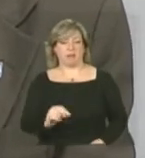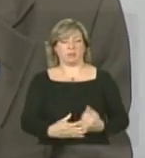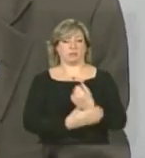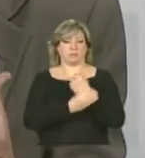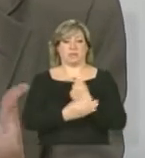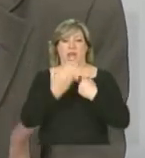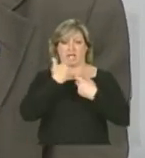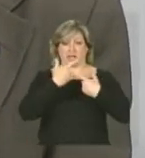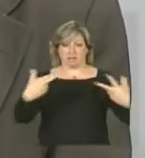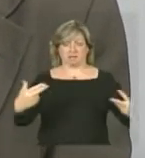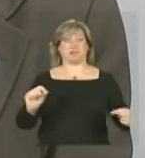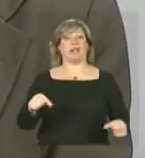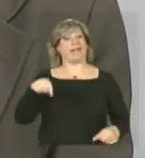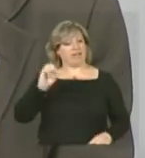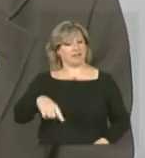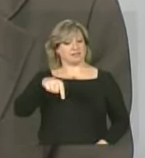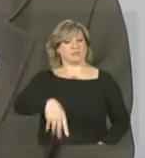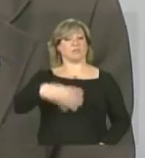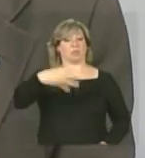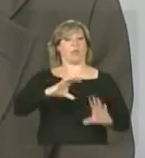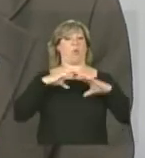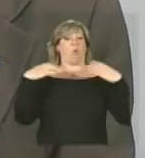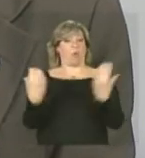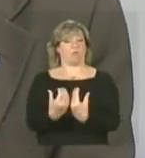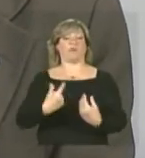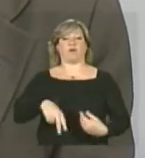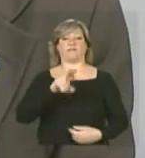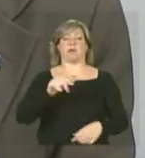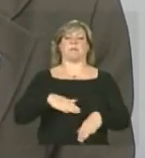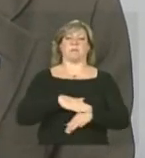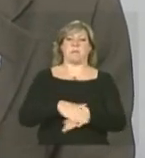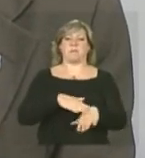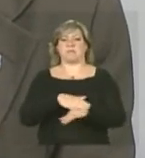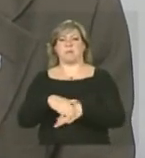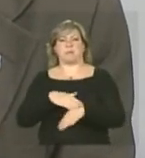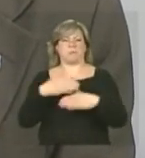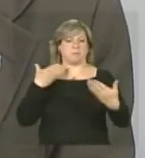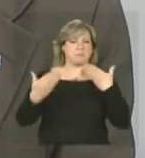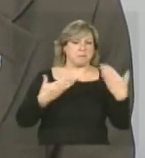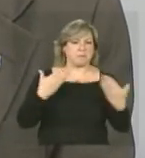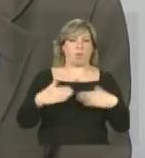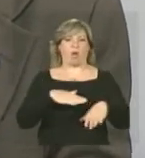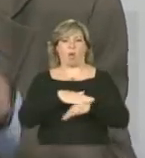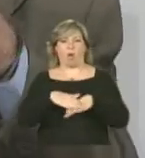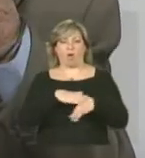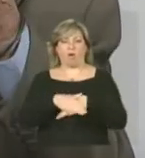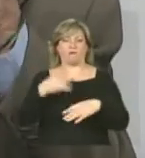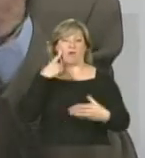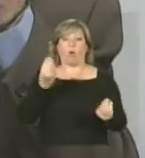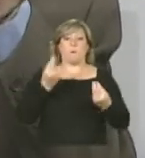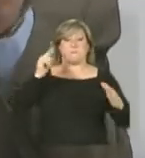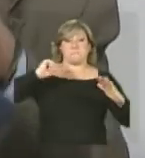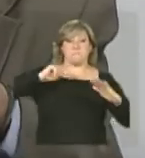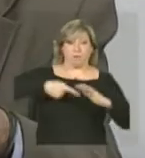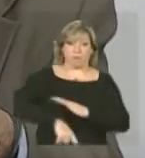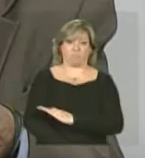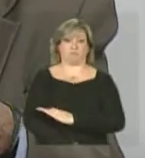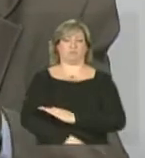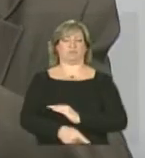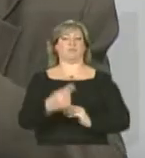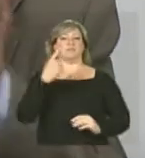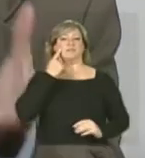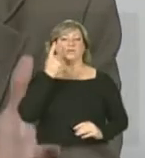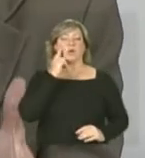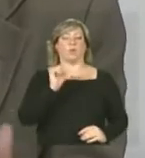Nacional é o espaço dentro da conferência onde nós estaremos, de certa forma, nos aprofundando, né, mergulhando